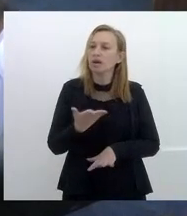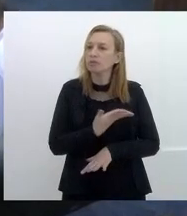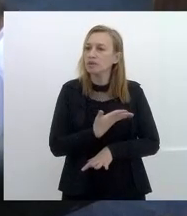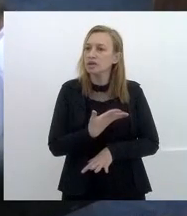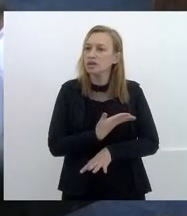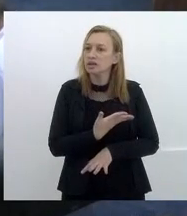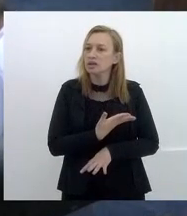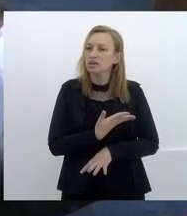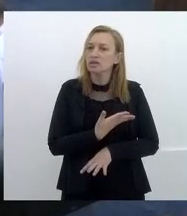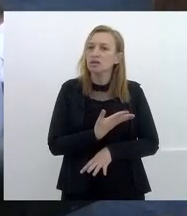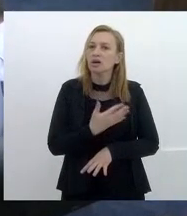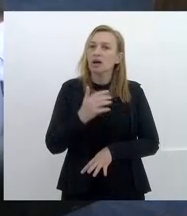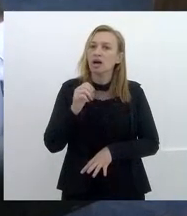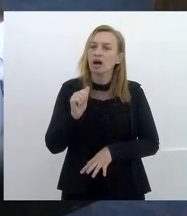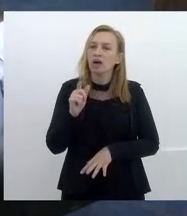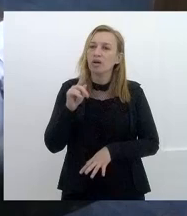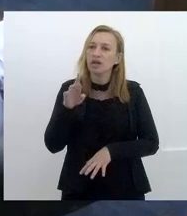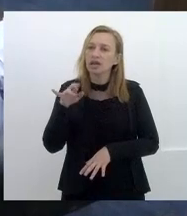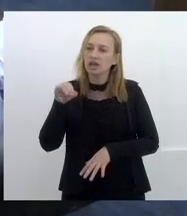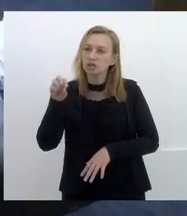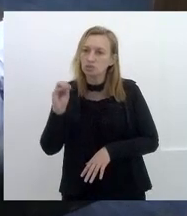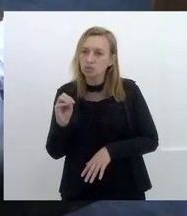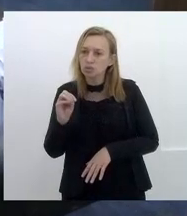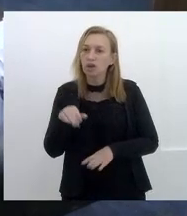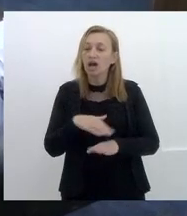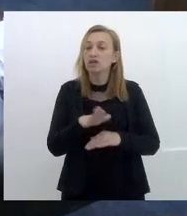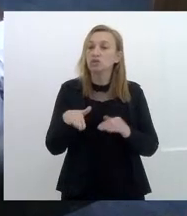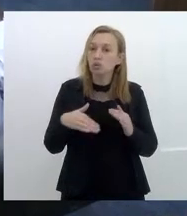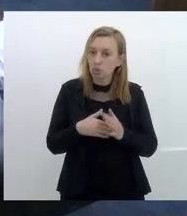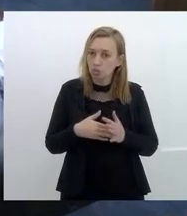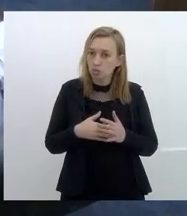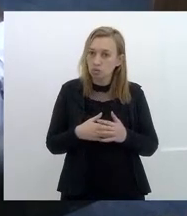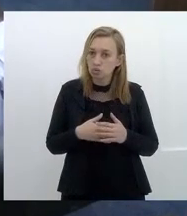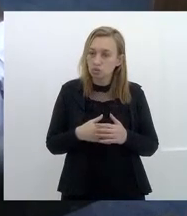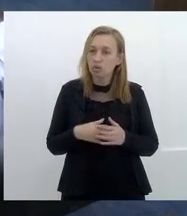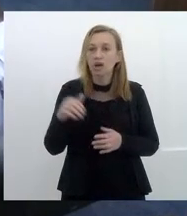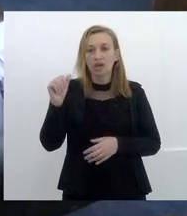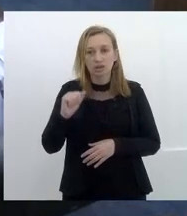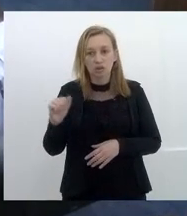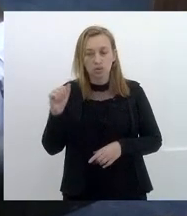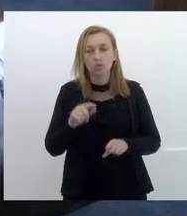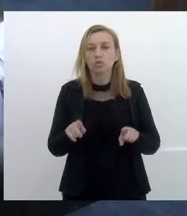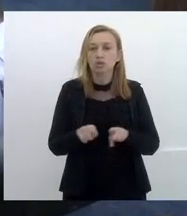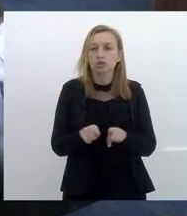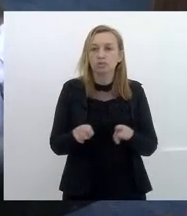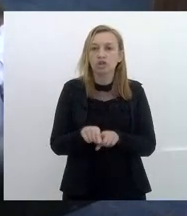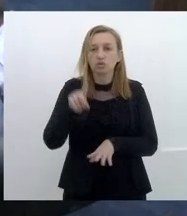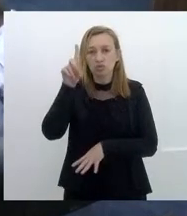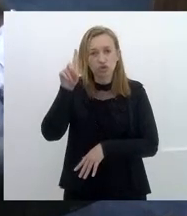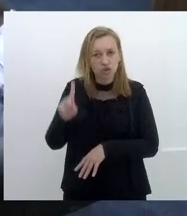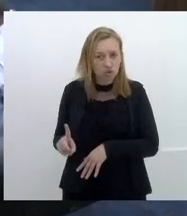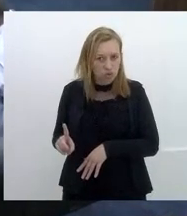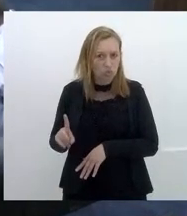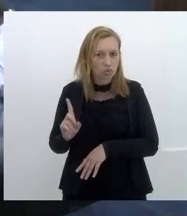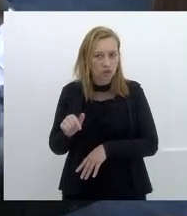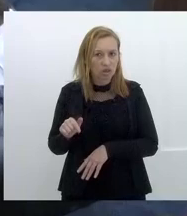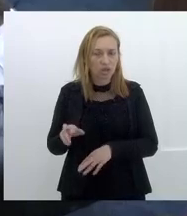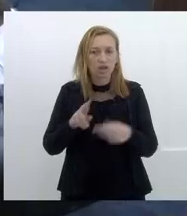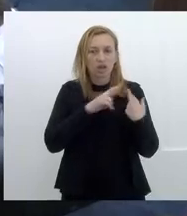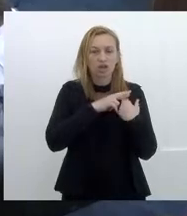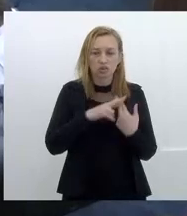amigo Sérgio Aureliano todos os assessor também o diretor na realidade